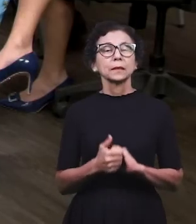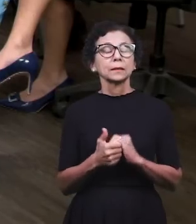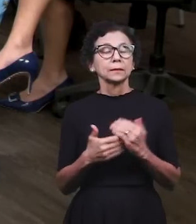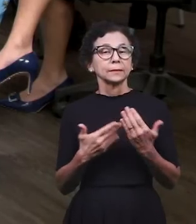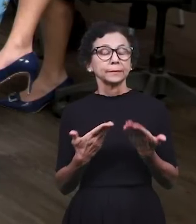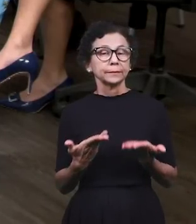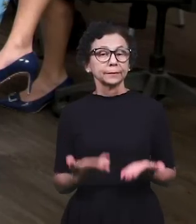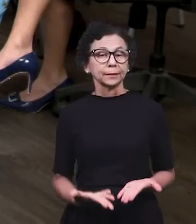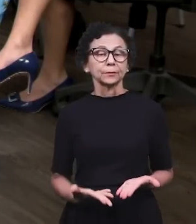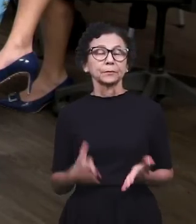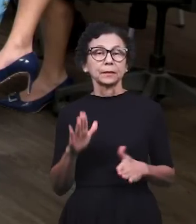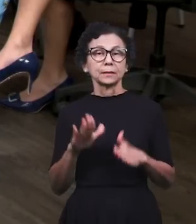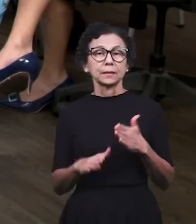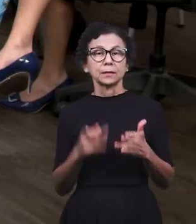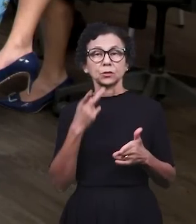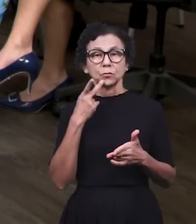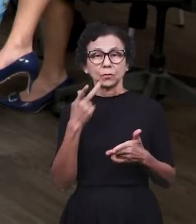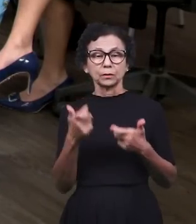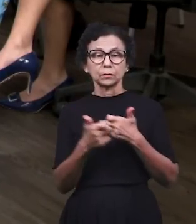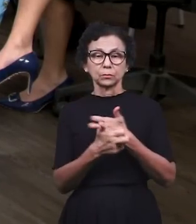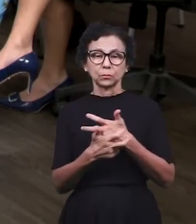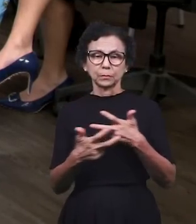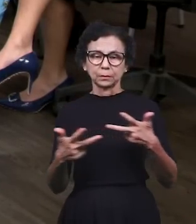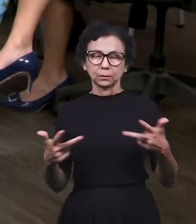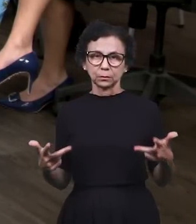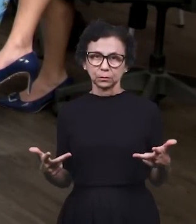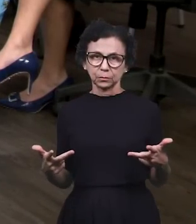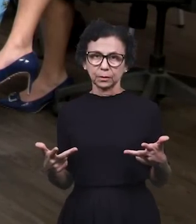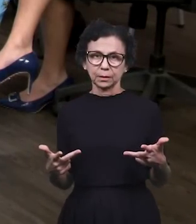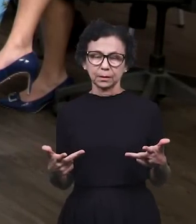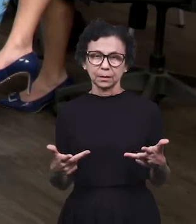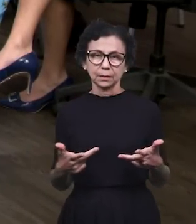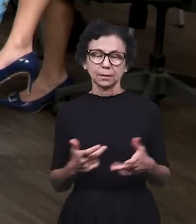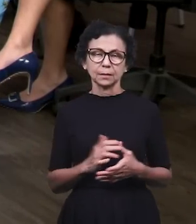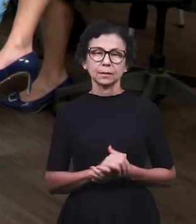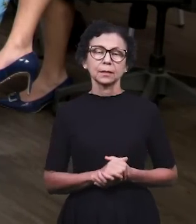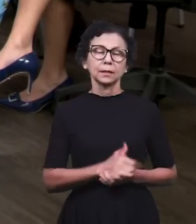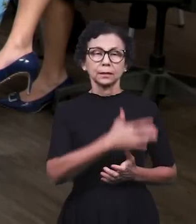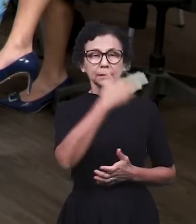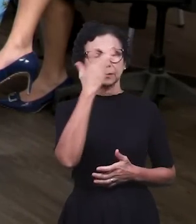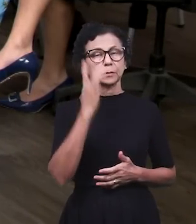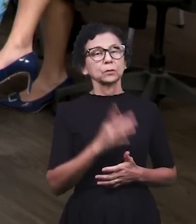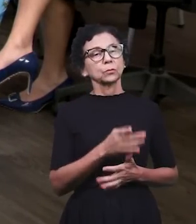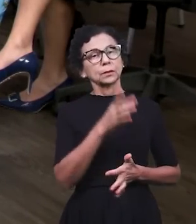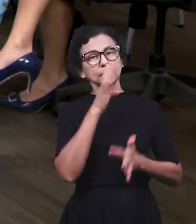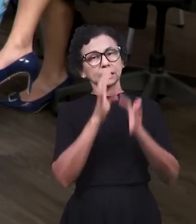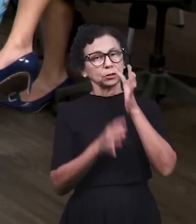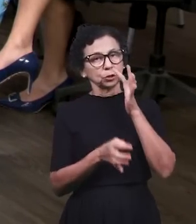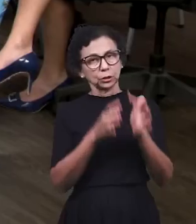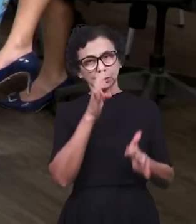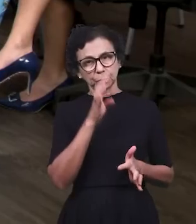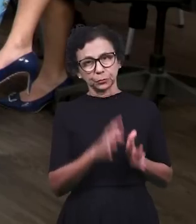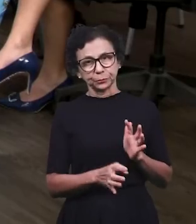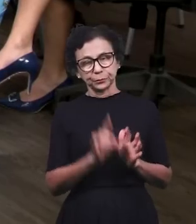fala certas coisas. E as pessoas às vezes pensam que a gente está criando coisas novas.